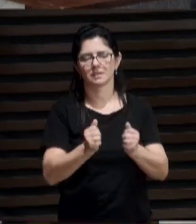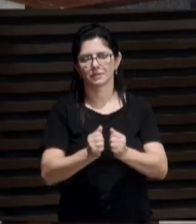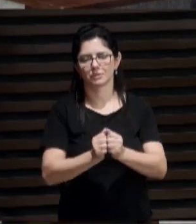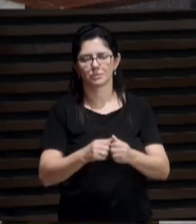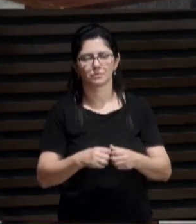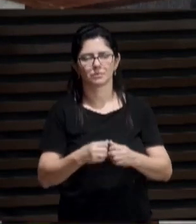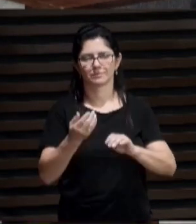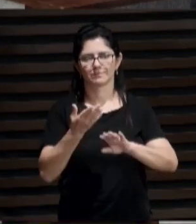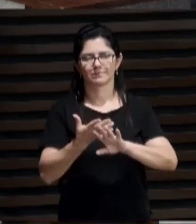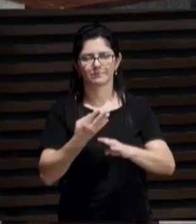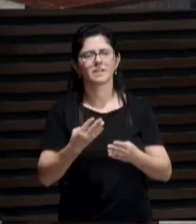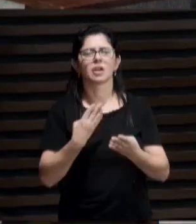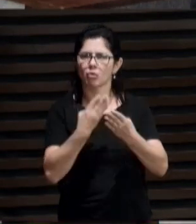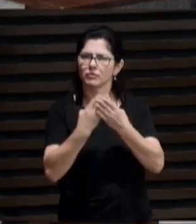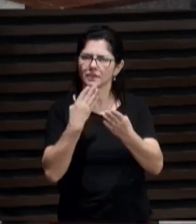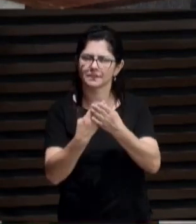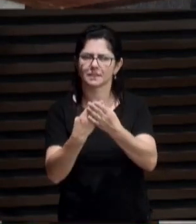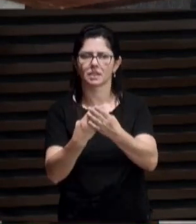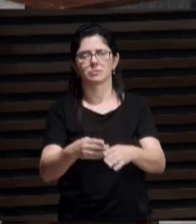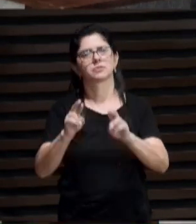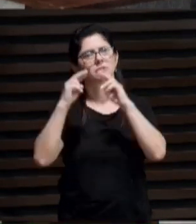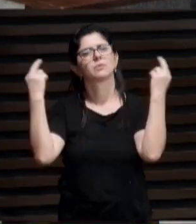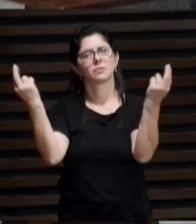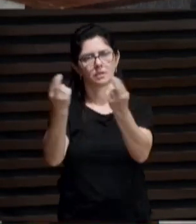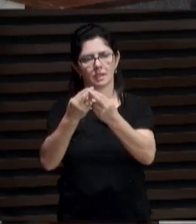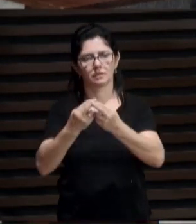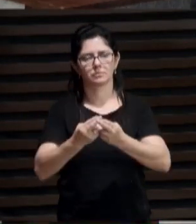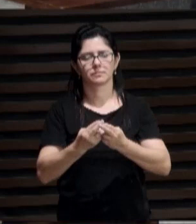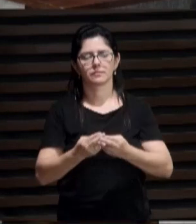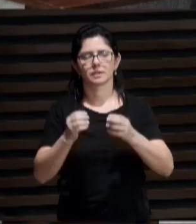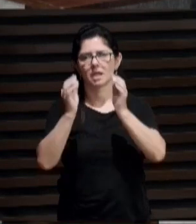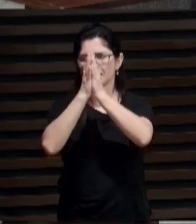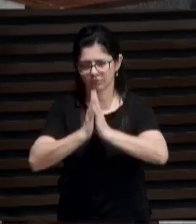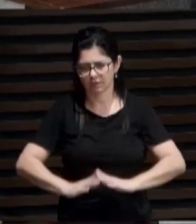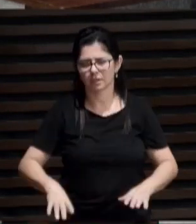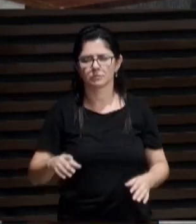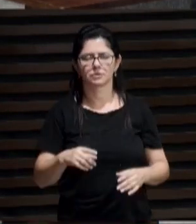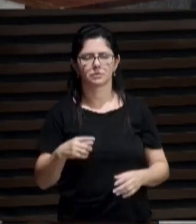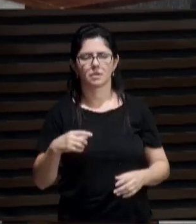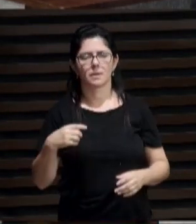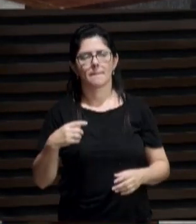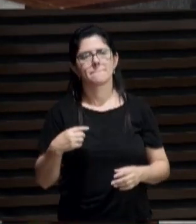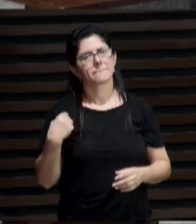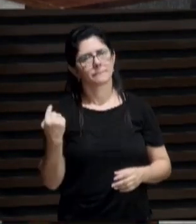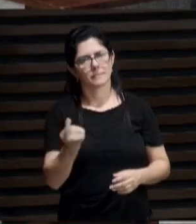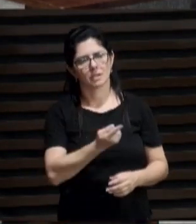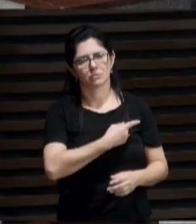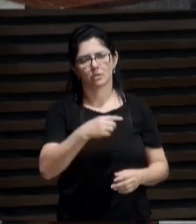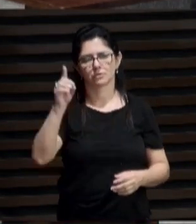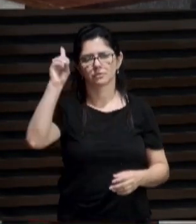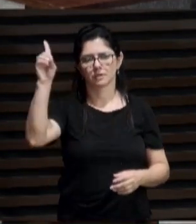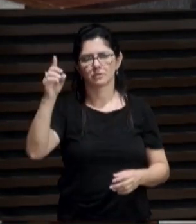somos do mesmo reino, adoramos ao mesmo Deus, e nós somos totalmente carentes dEle. Nós